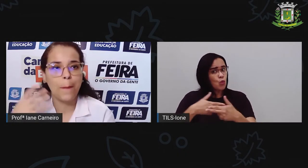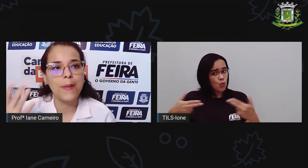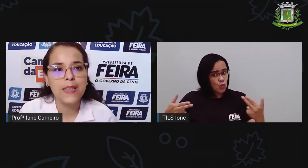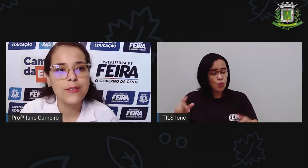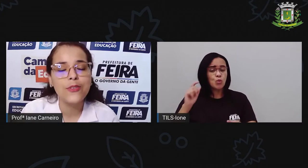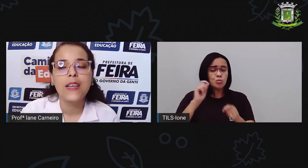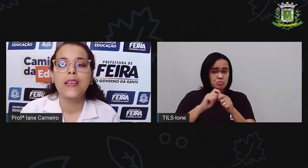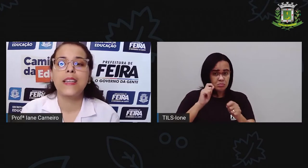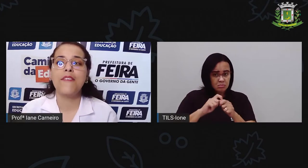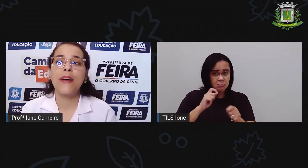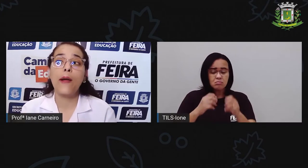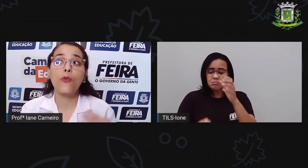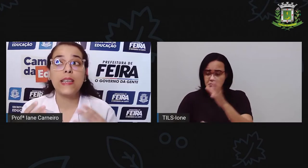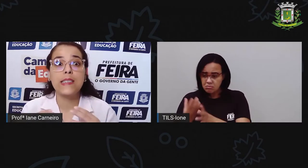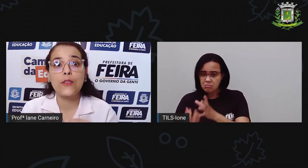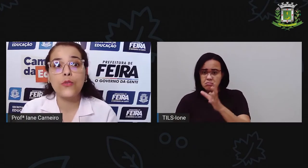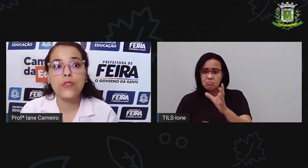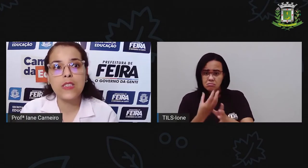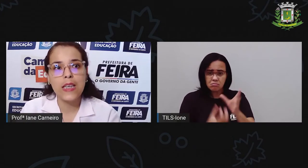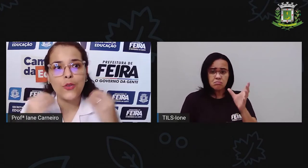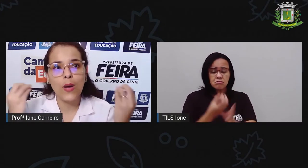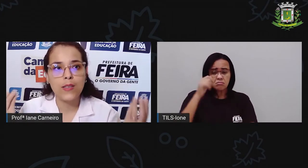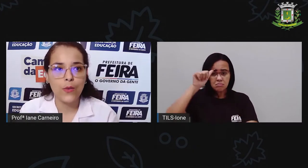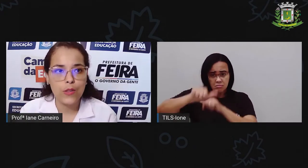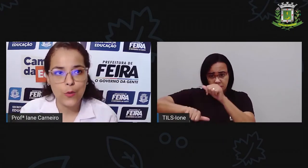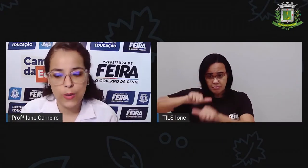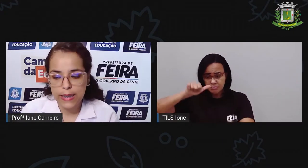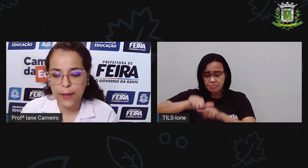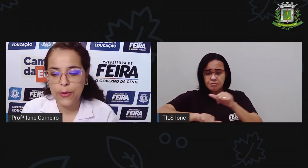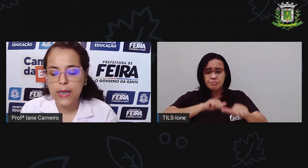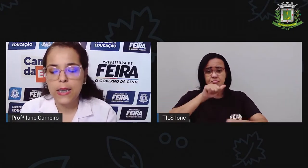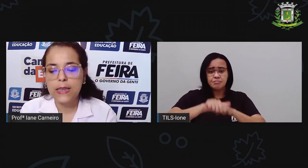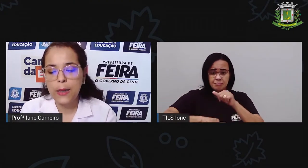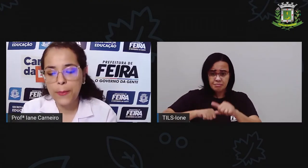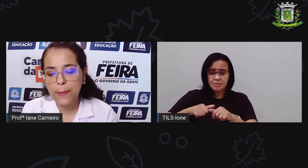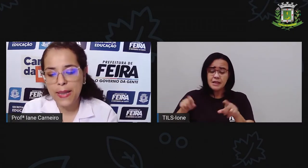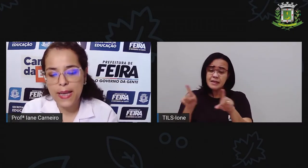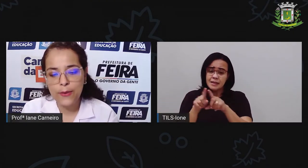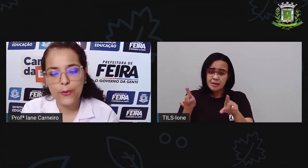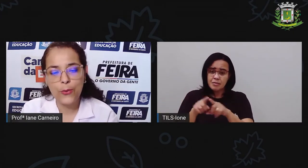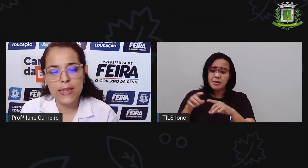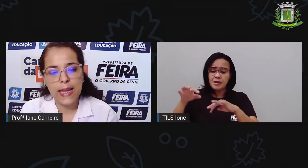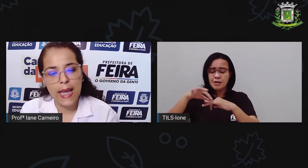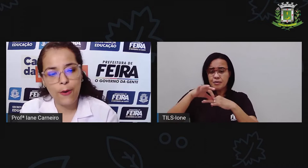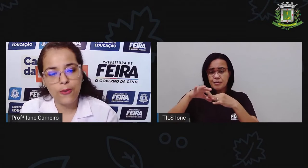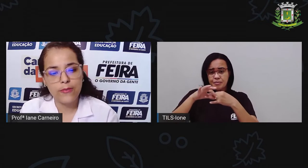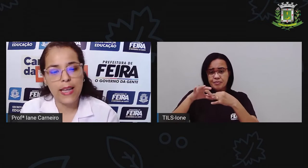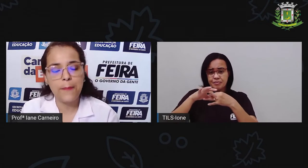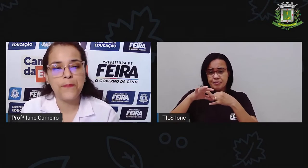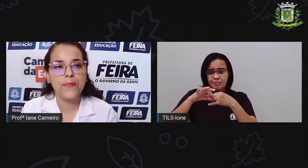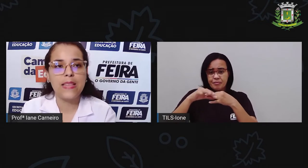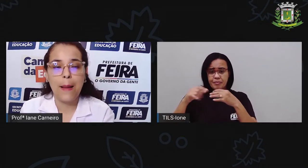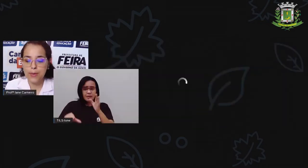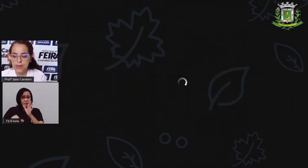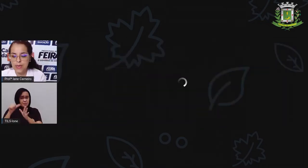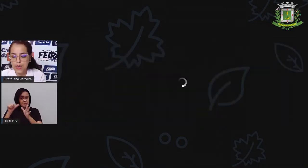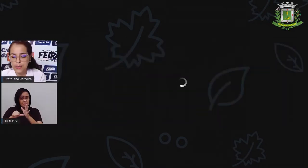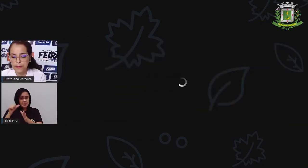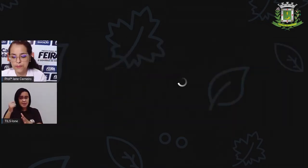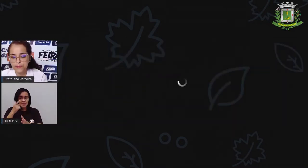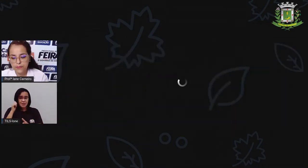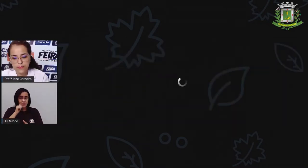transformando, né? Vai acontecendo situações com o anel. Então, primeiro, o anel, né? Da